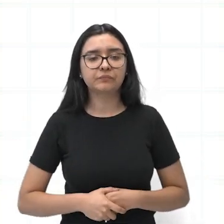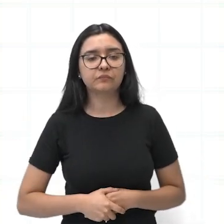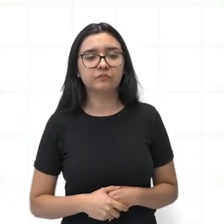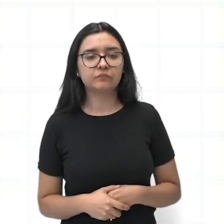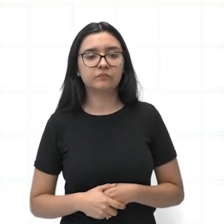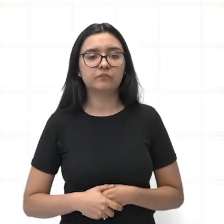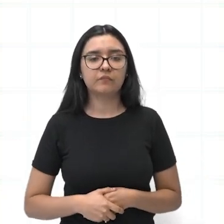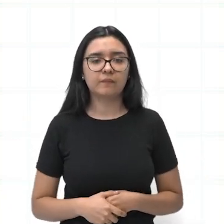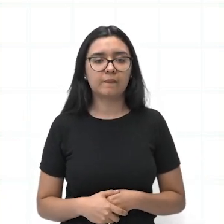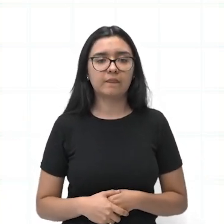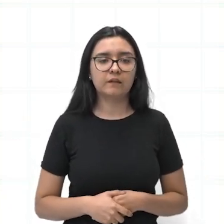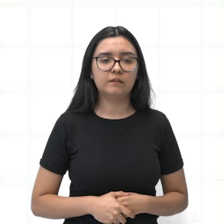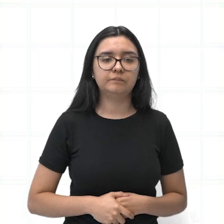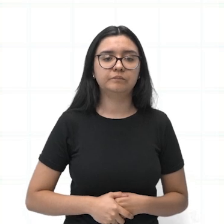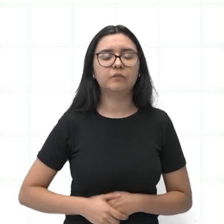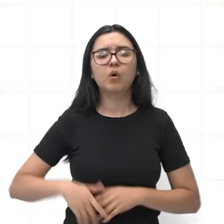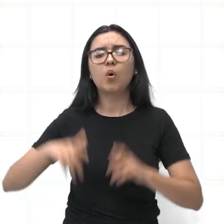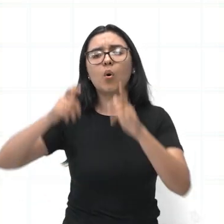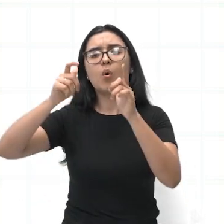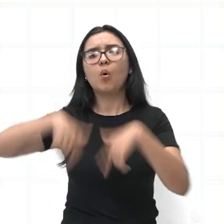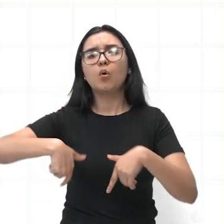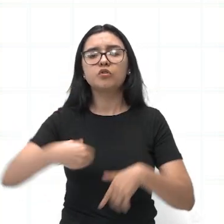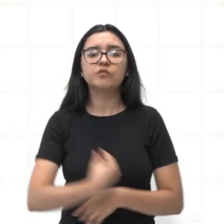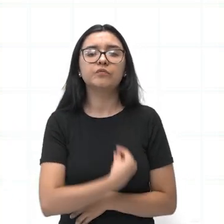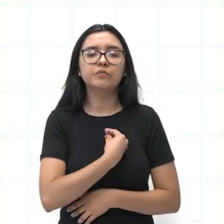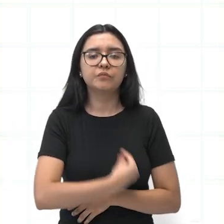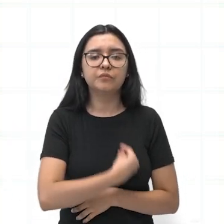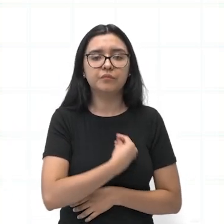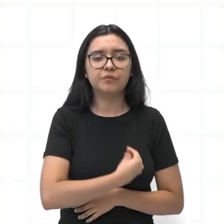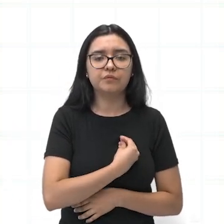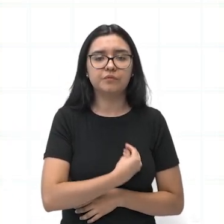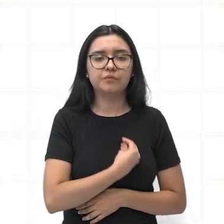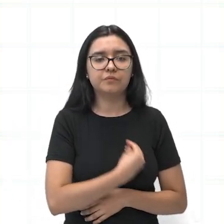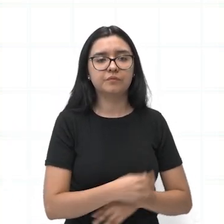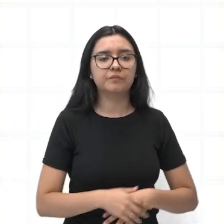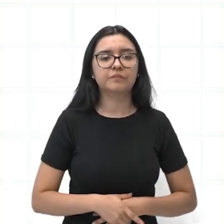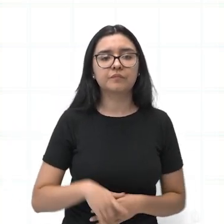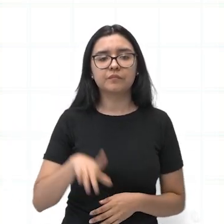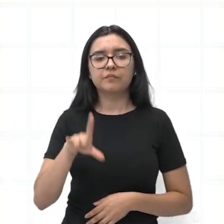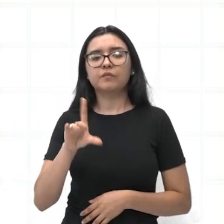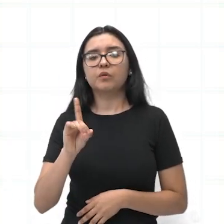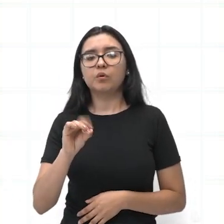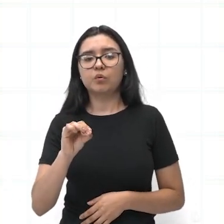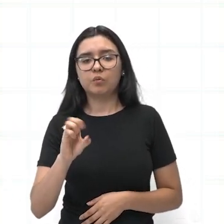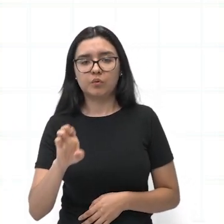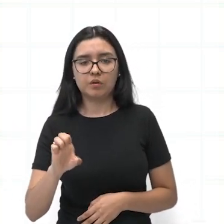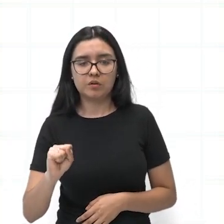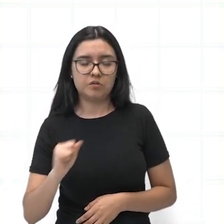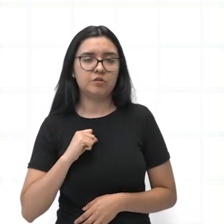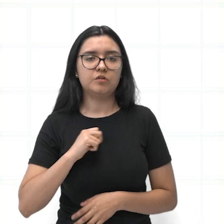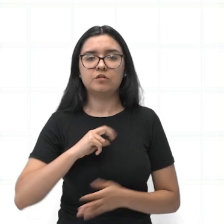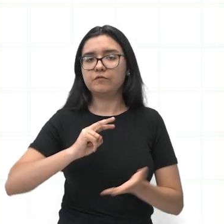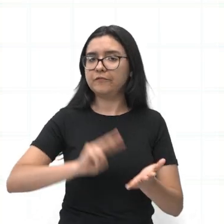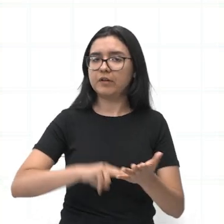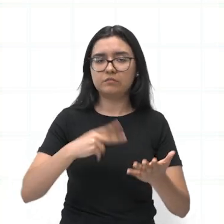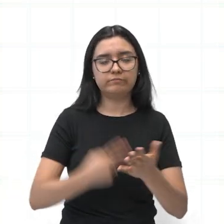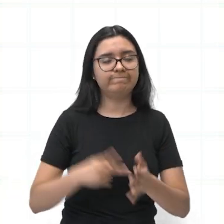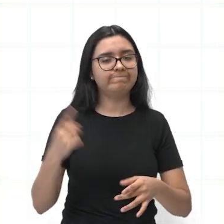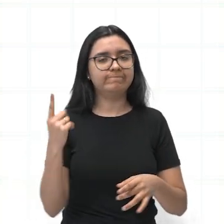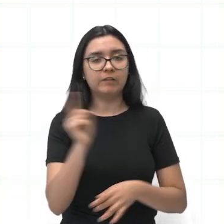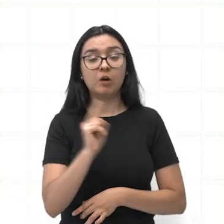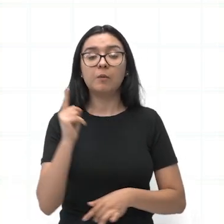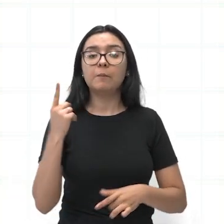he live? Onde ele mora. Esse do aqui não vai ser traduzido, does no caso, né? Porque ele é auxiliar, vocês